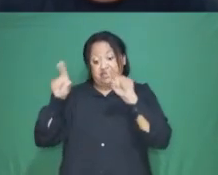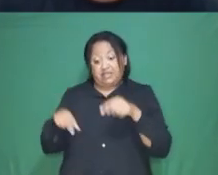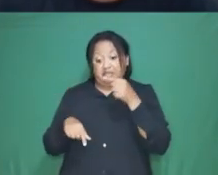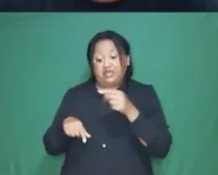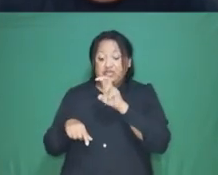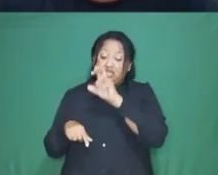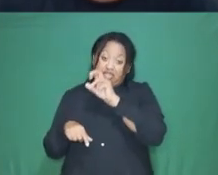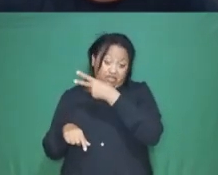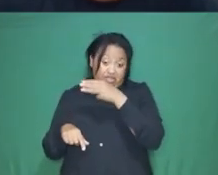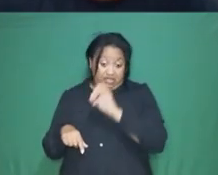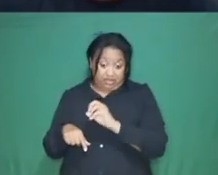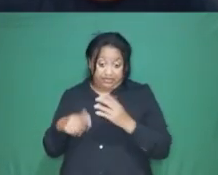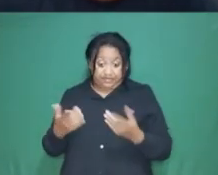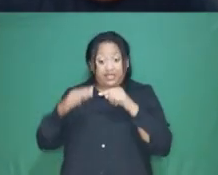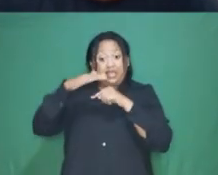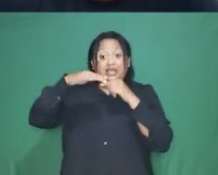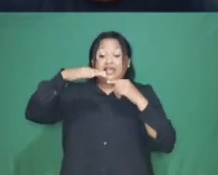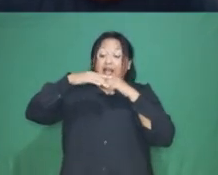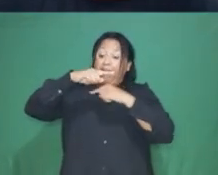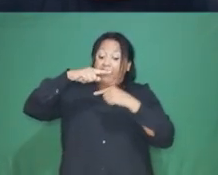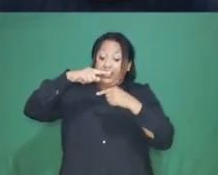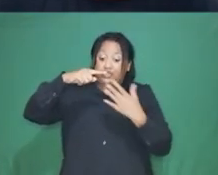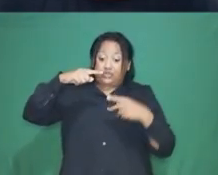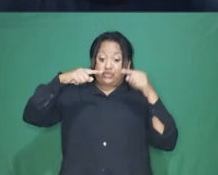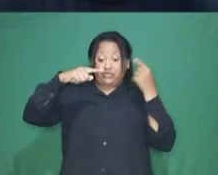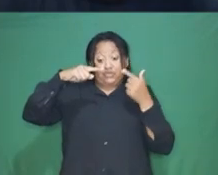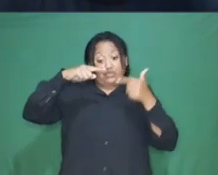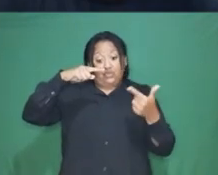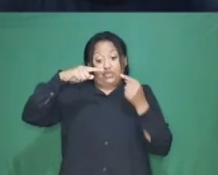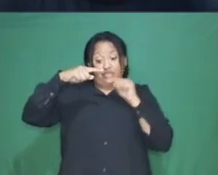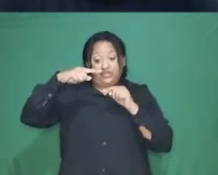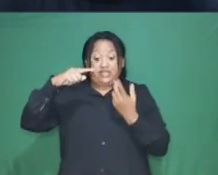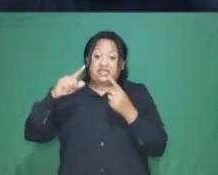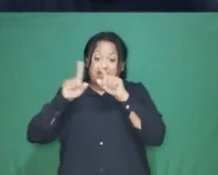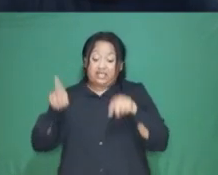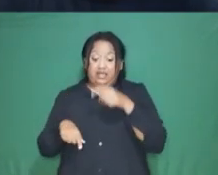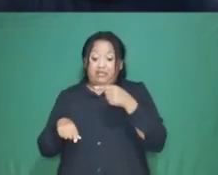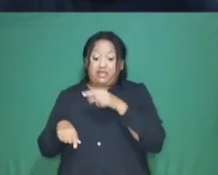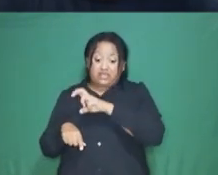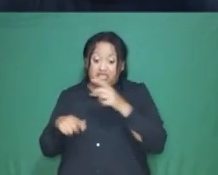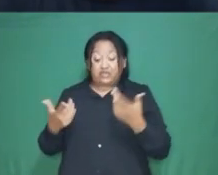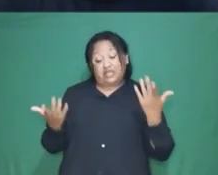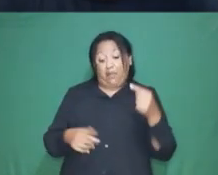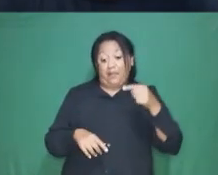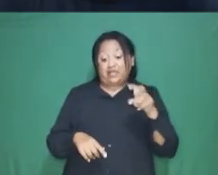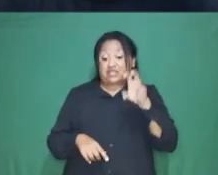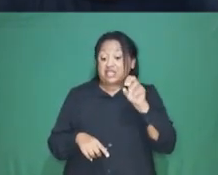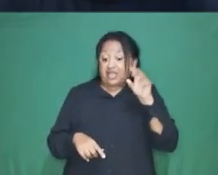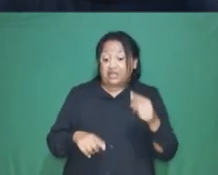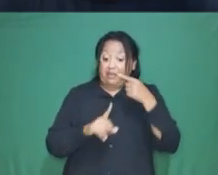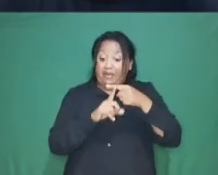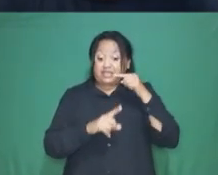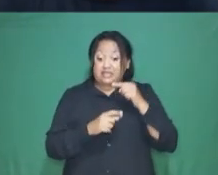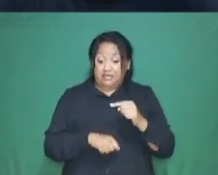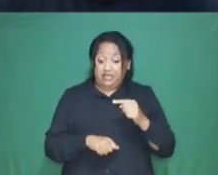tá menos 530 então nós temos aí seguinte resultado né menos 500 mais ou menos a